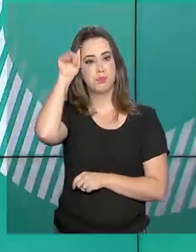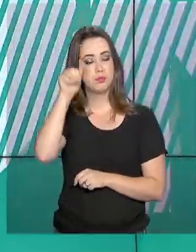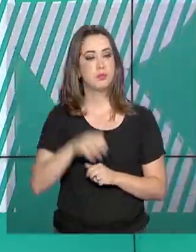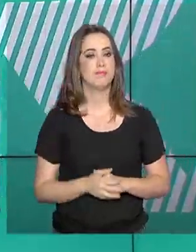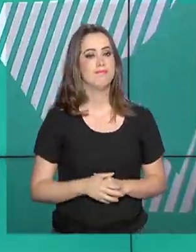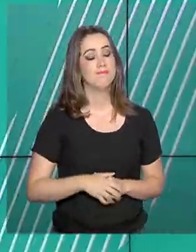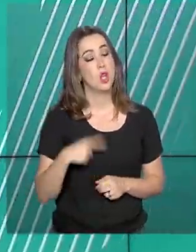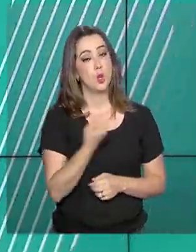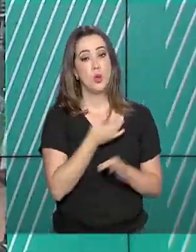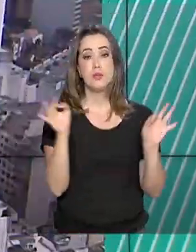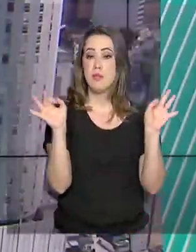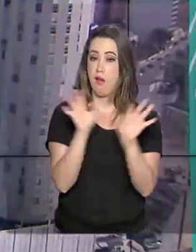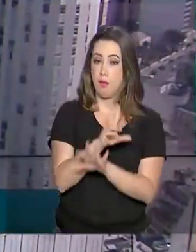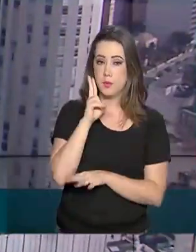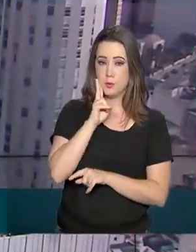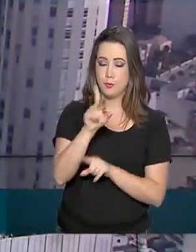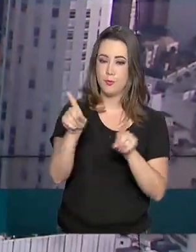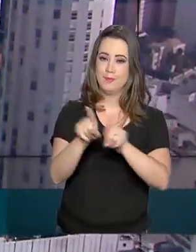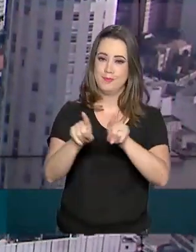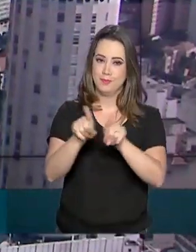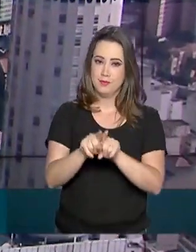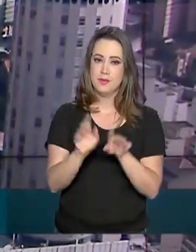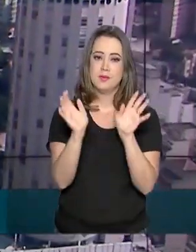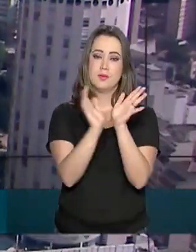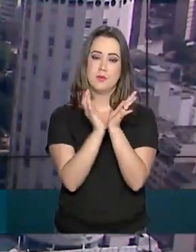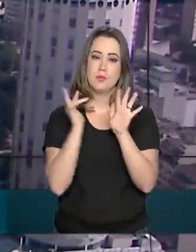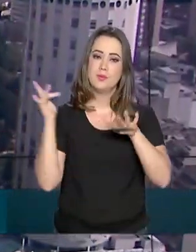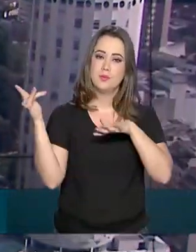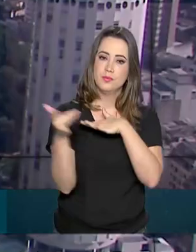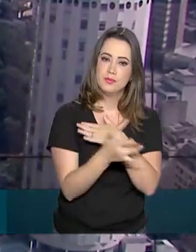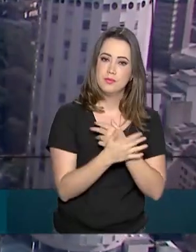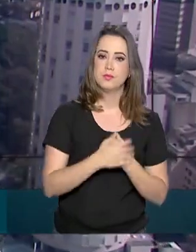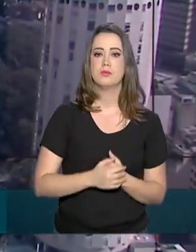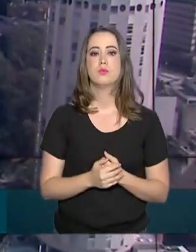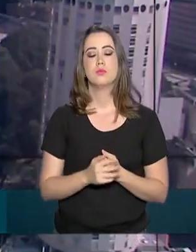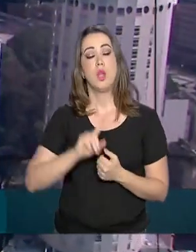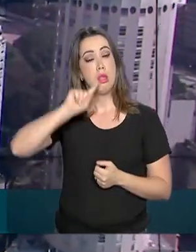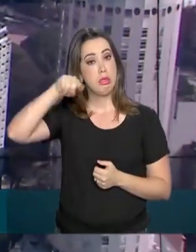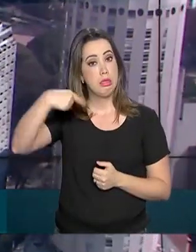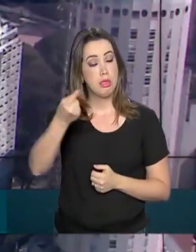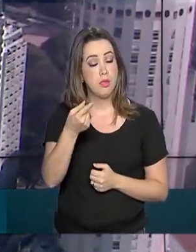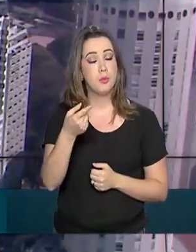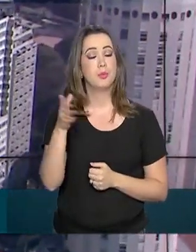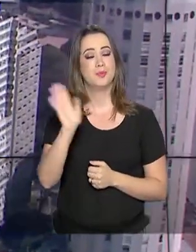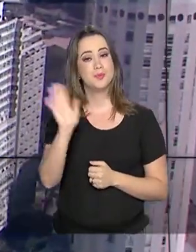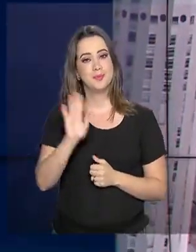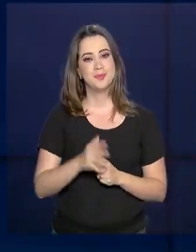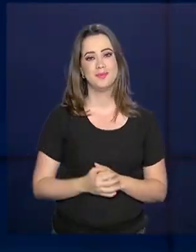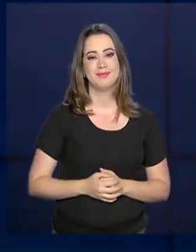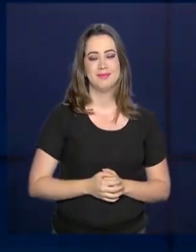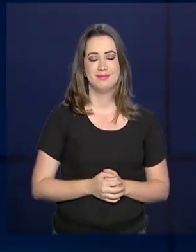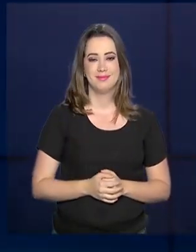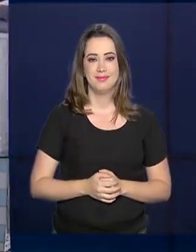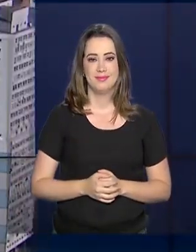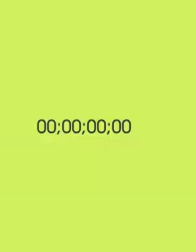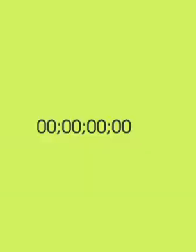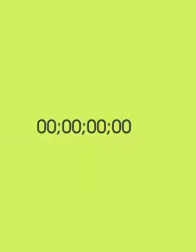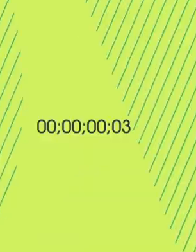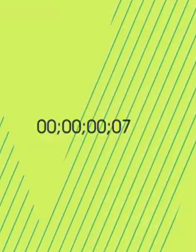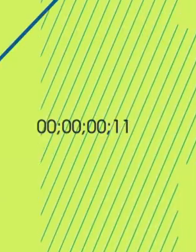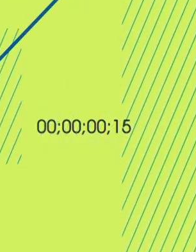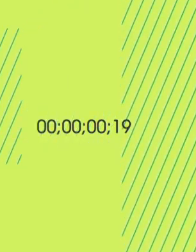o governo agora fica por aqui acompanha a gente também pelas nossas redes sociais nos vemos na próxima edição até lá